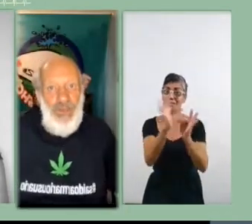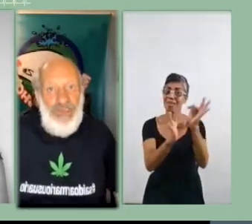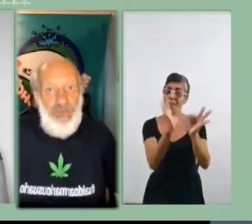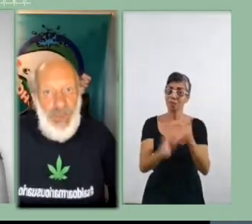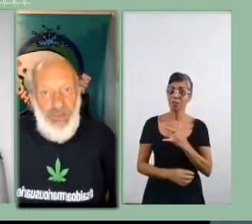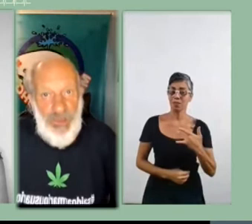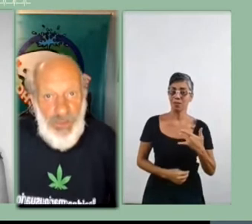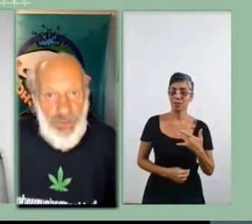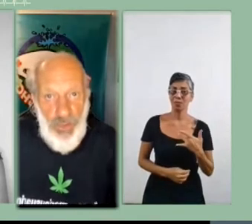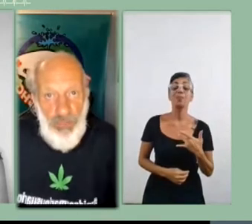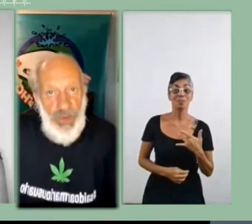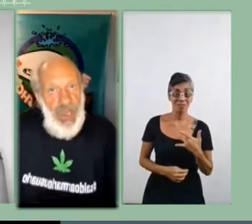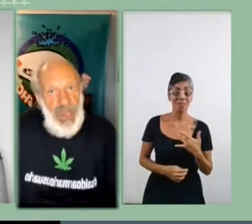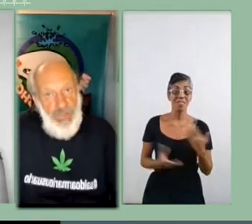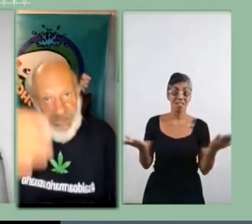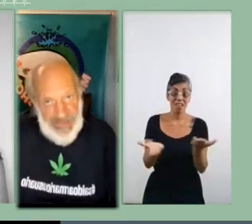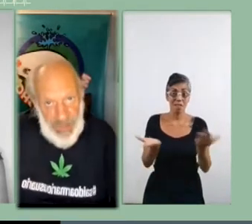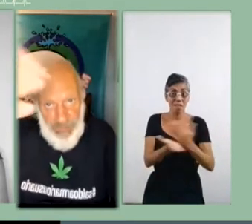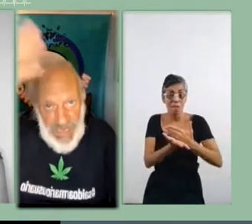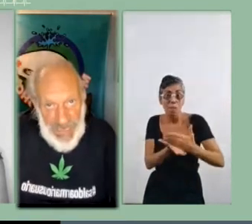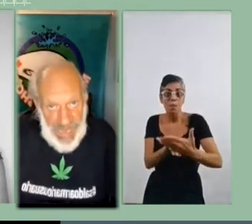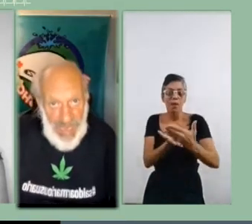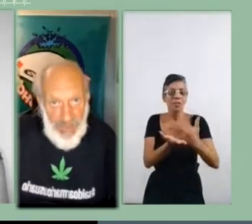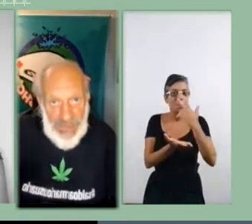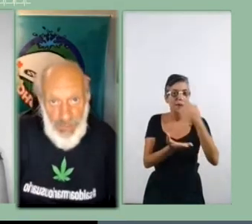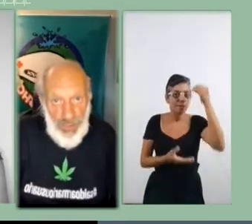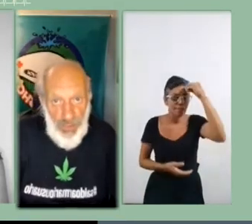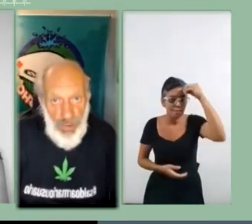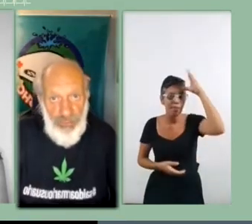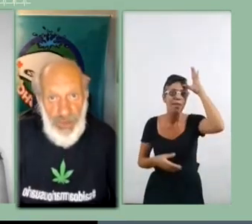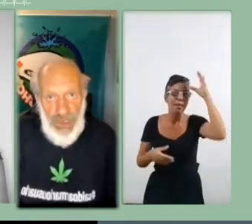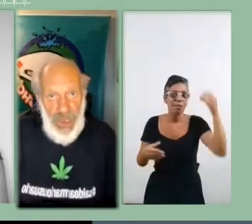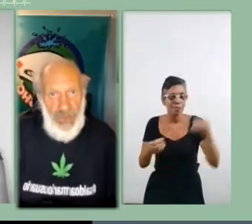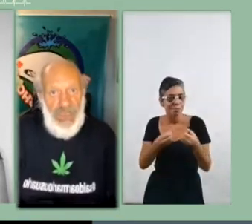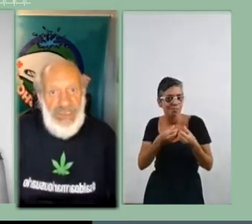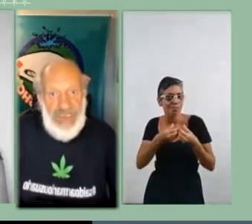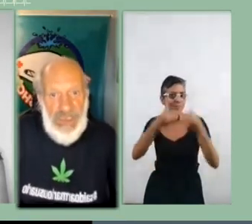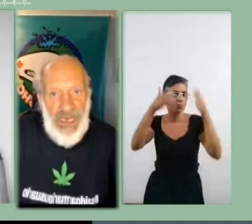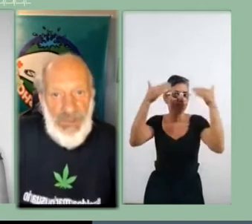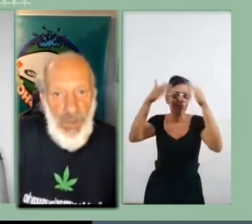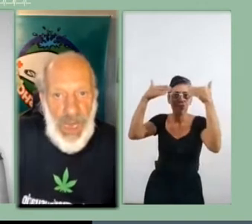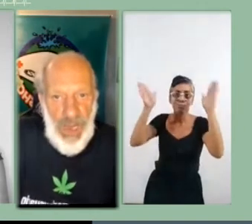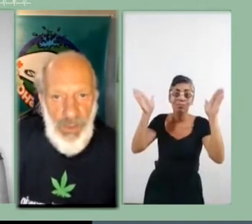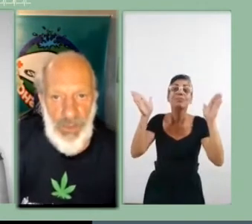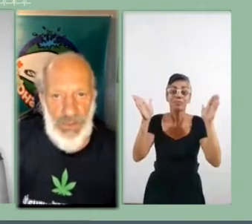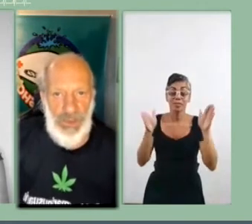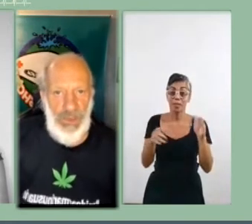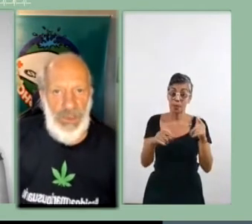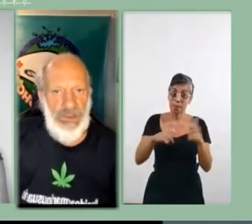esse conhecimento que é muito novo. É milenar, mas é muito novo. A medicina